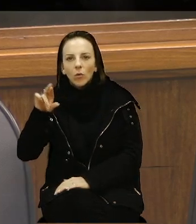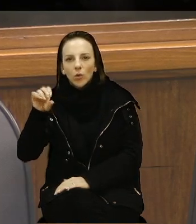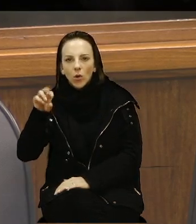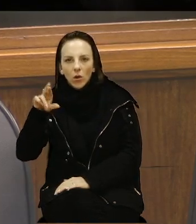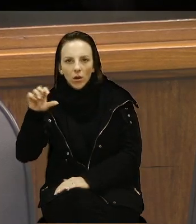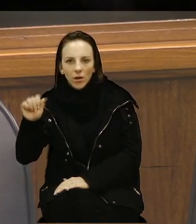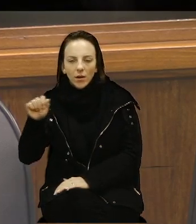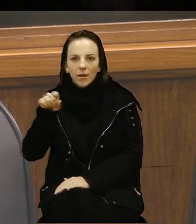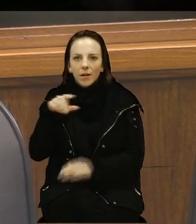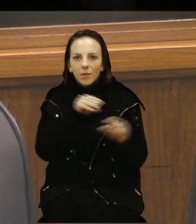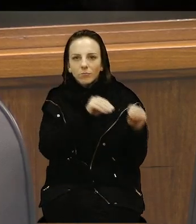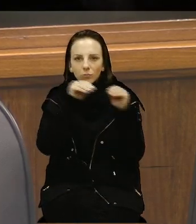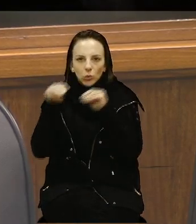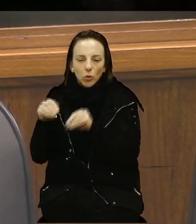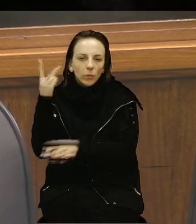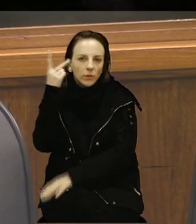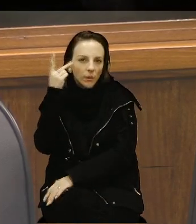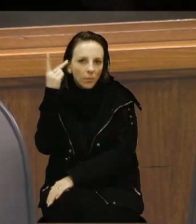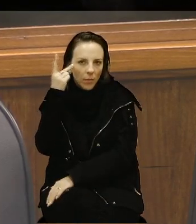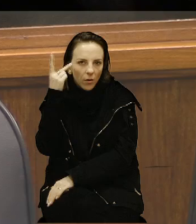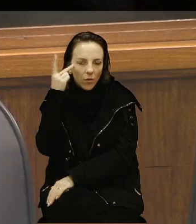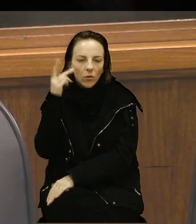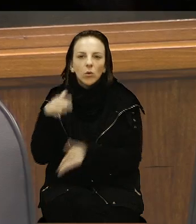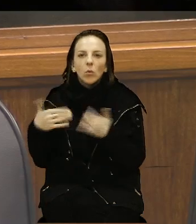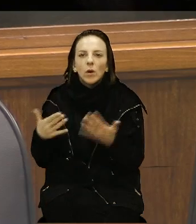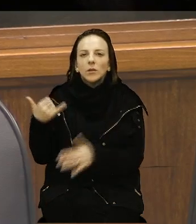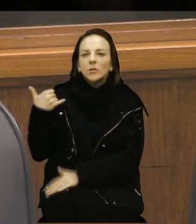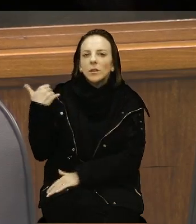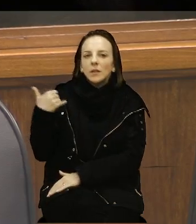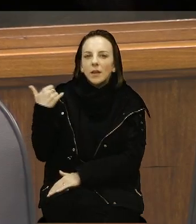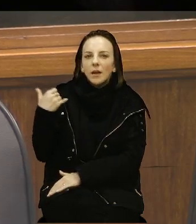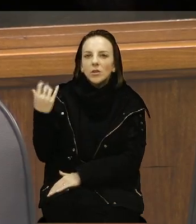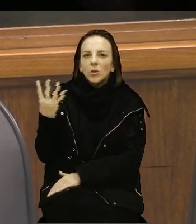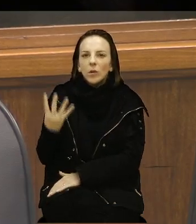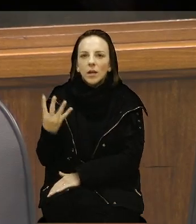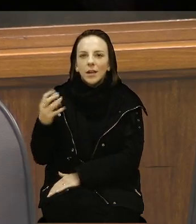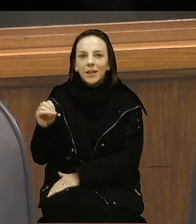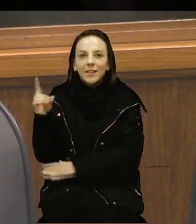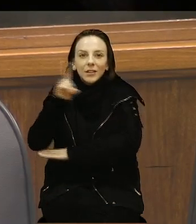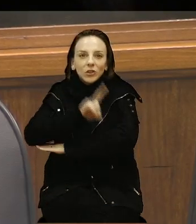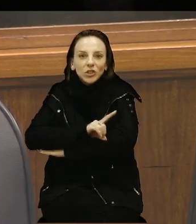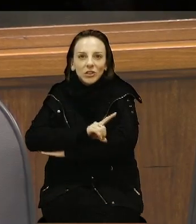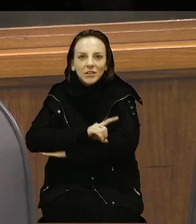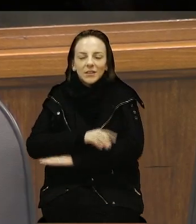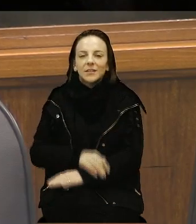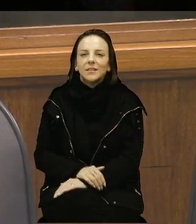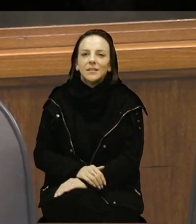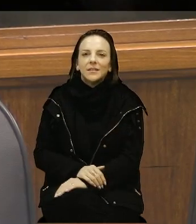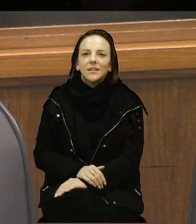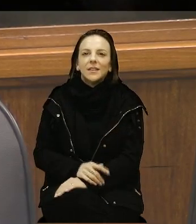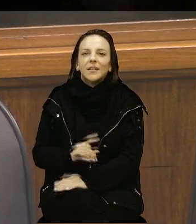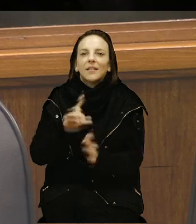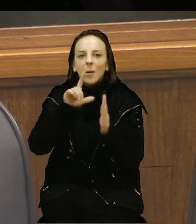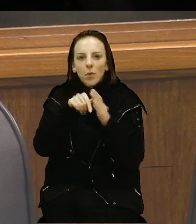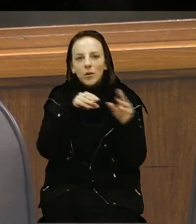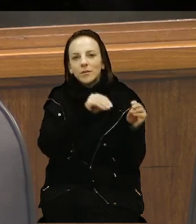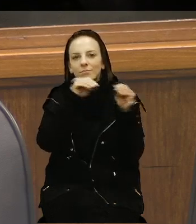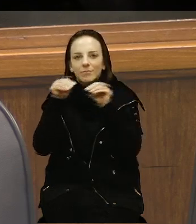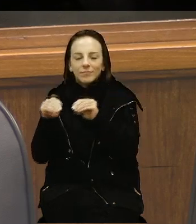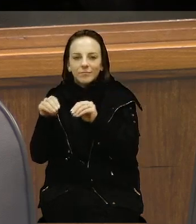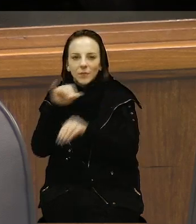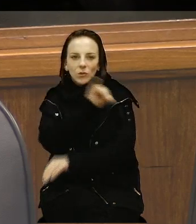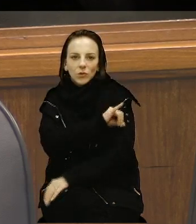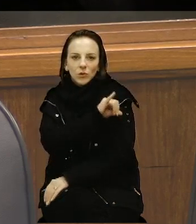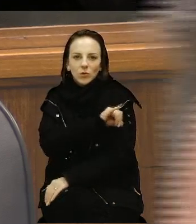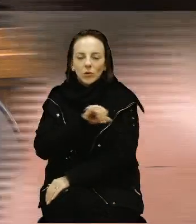família mudou-se para São Paulo quando ela tinha apenas 40 dias e a seguir para o Rio de Janeiro, Guanabara,